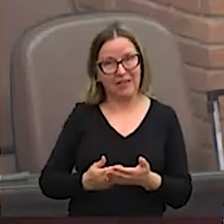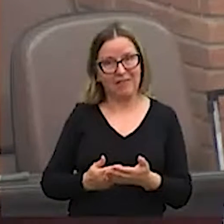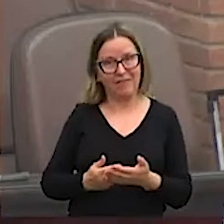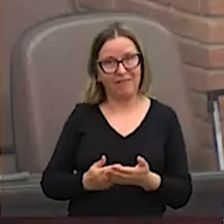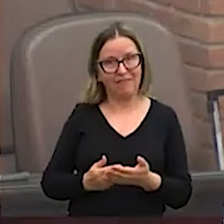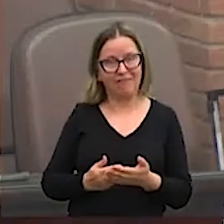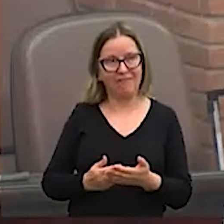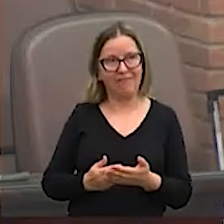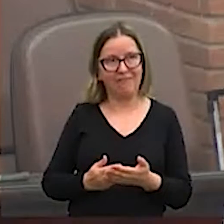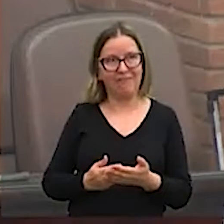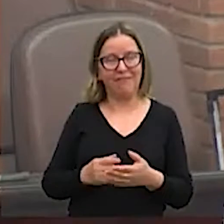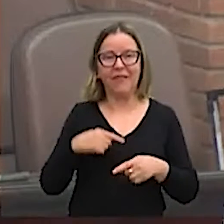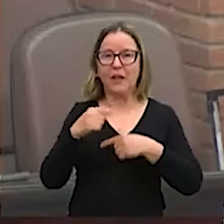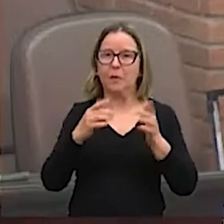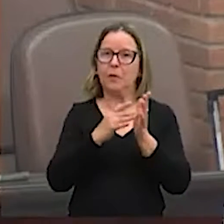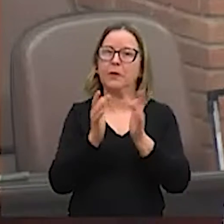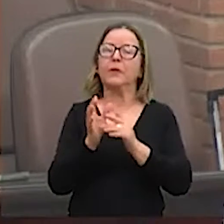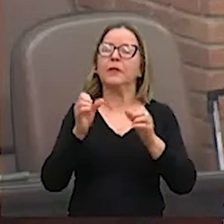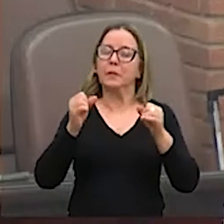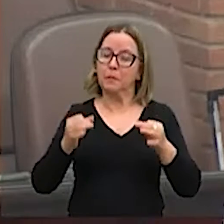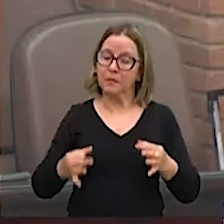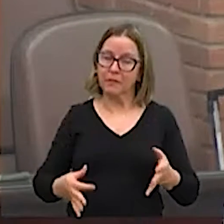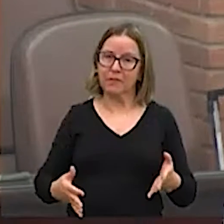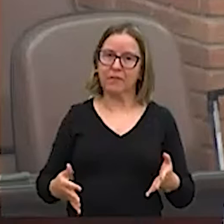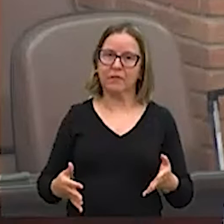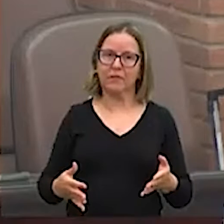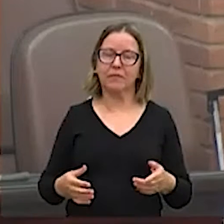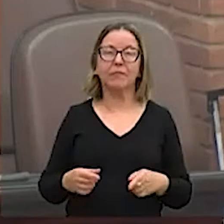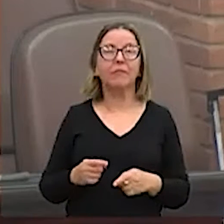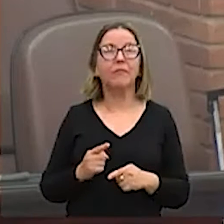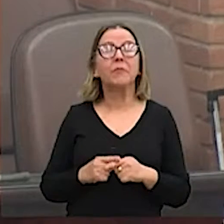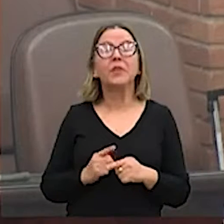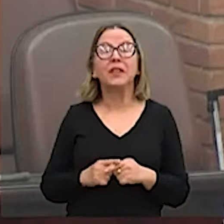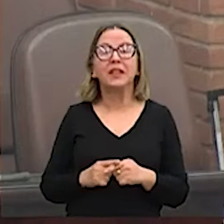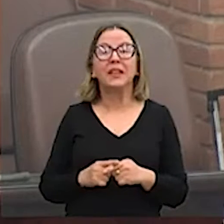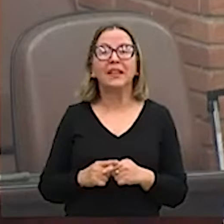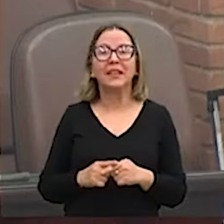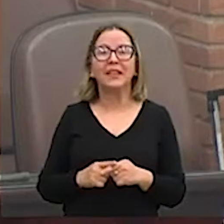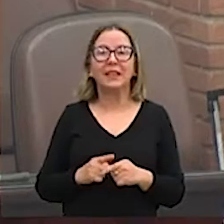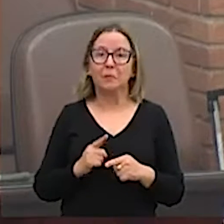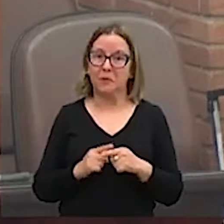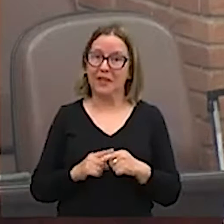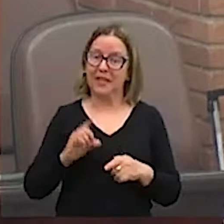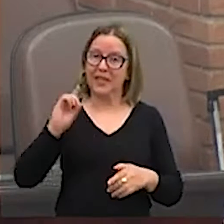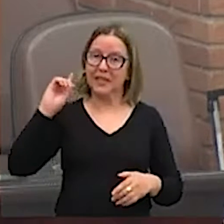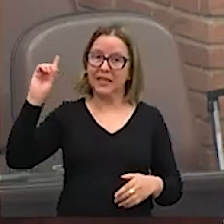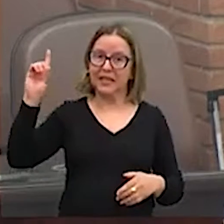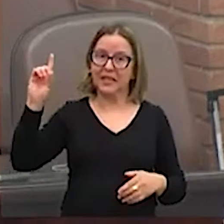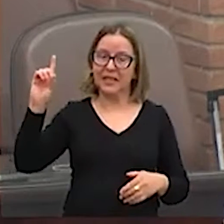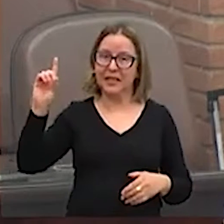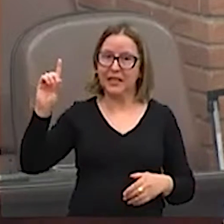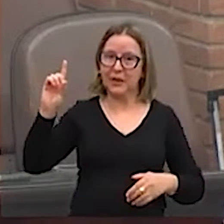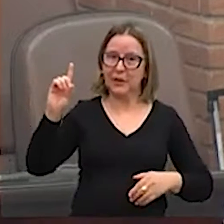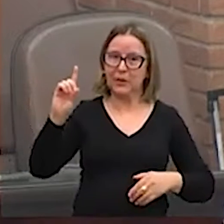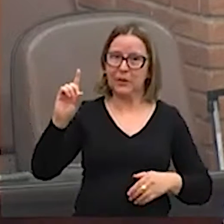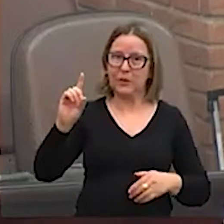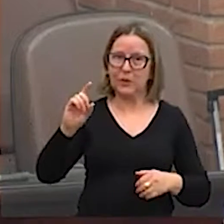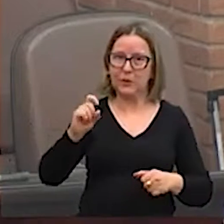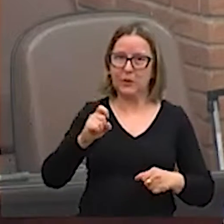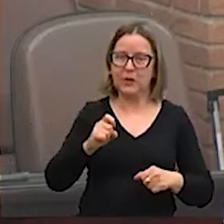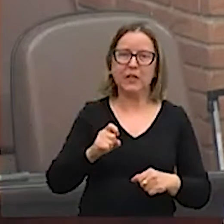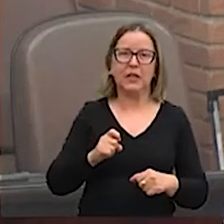explicar isso depois. Por quê? Porque Deus endureceu o coração dessa